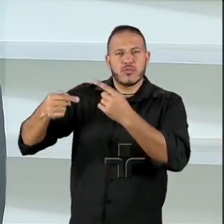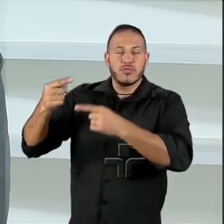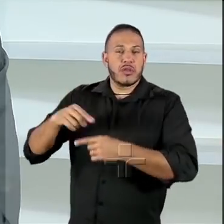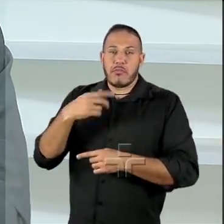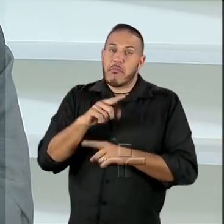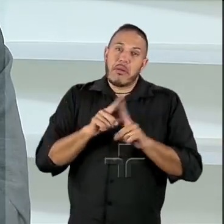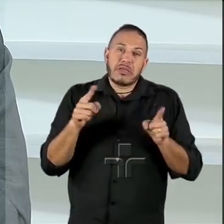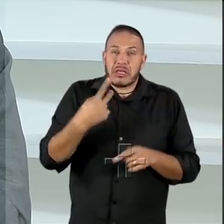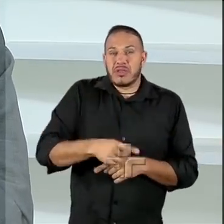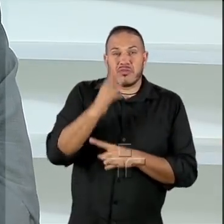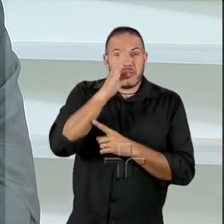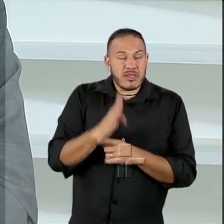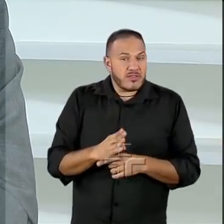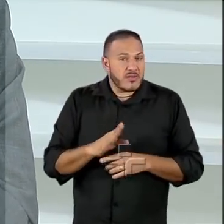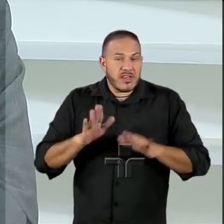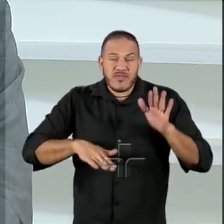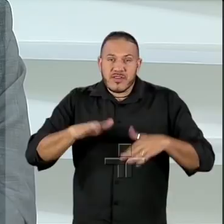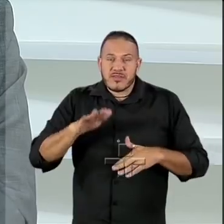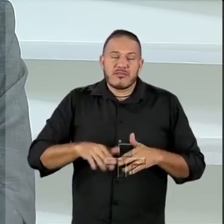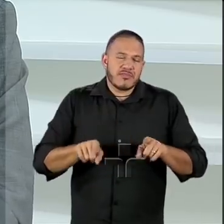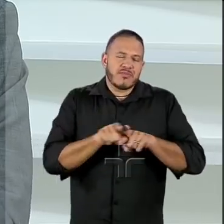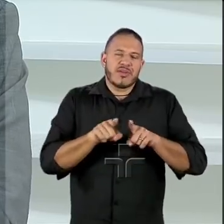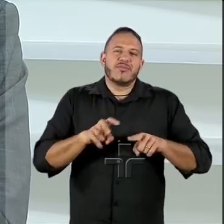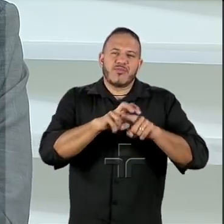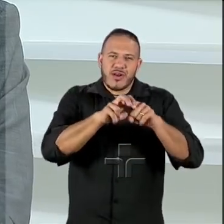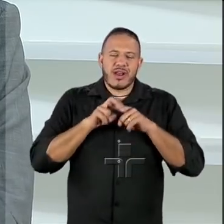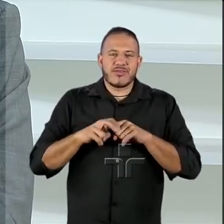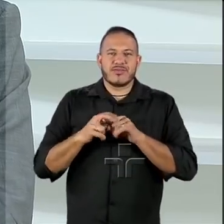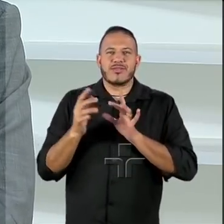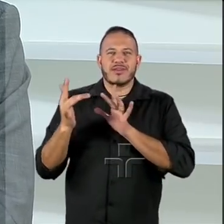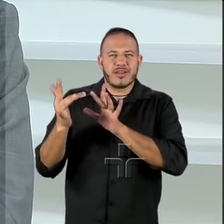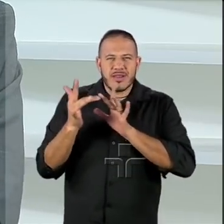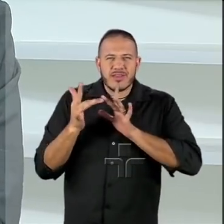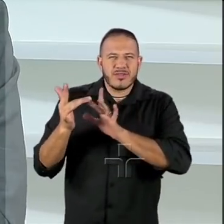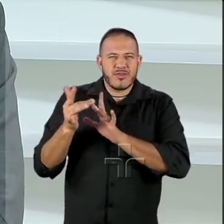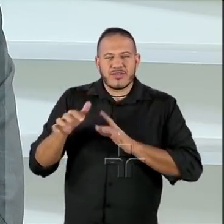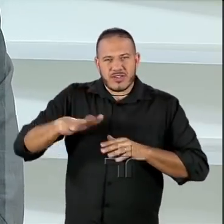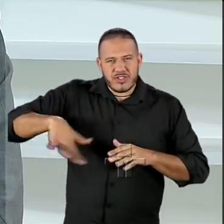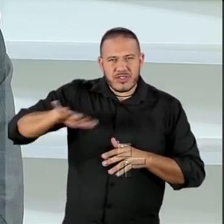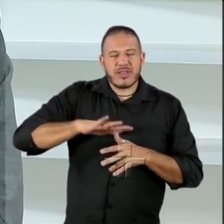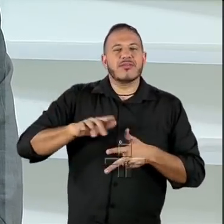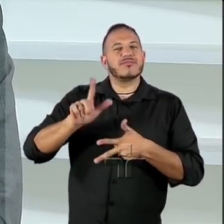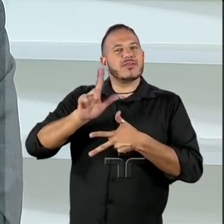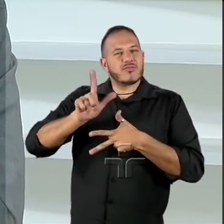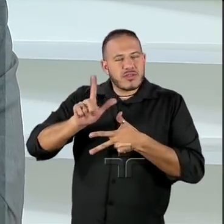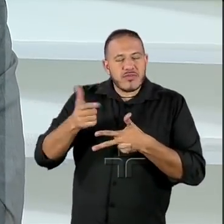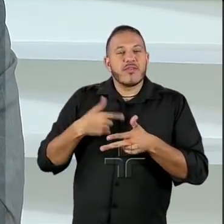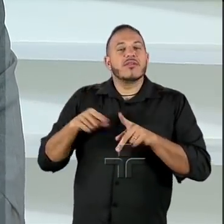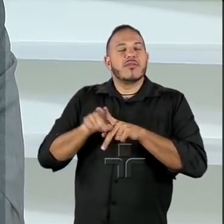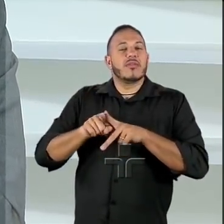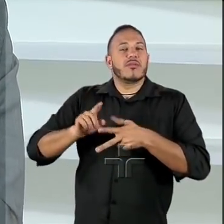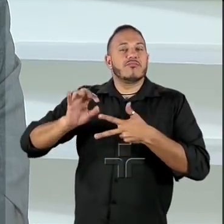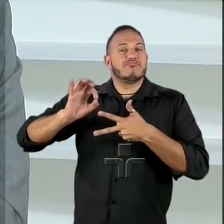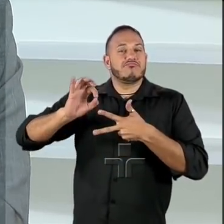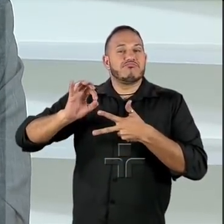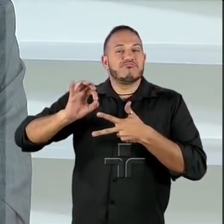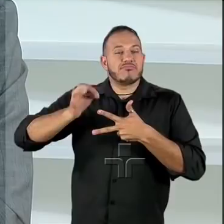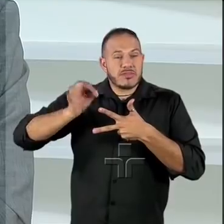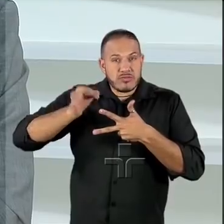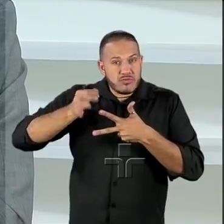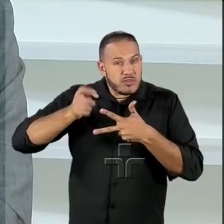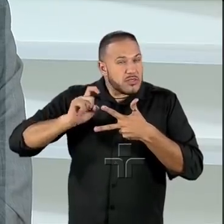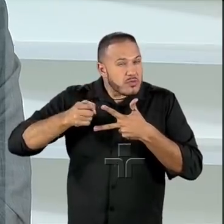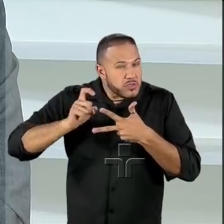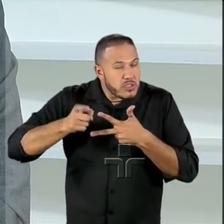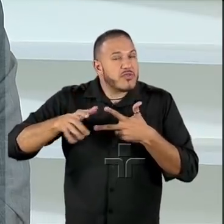às vezes, até por conta do relacionamento que nós temos entre legislativo e executivo, no mais às